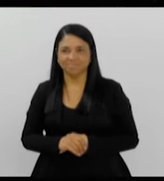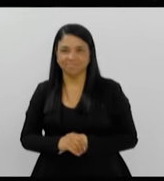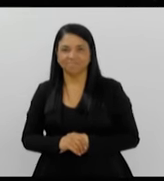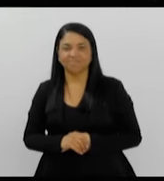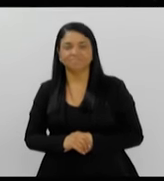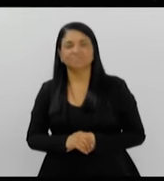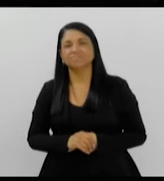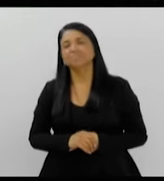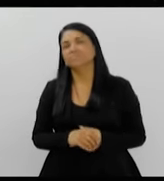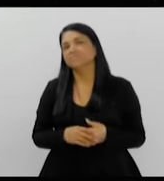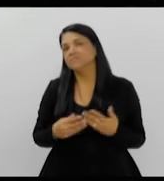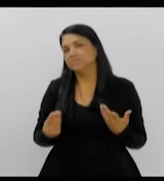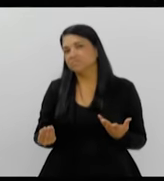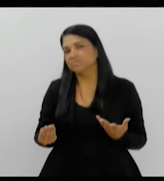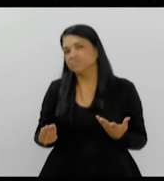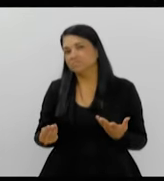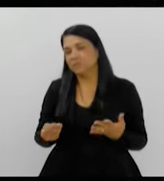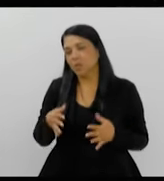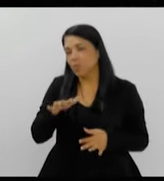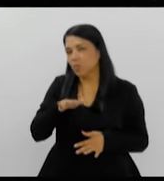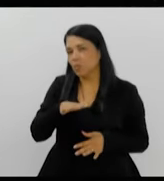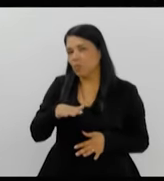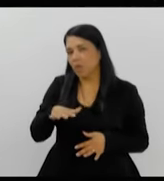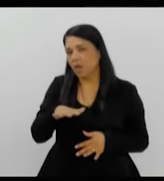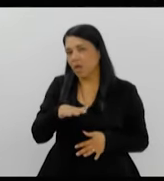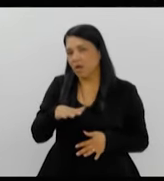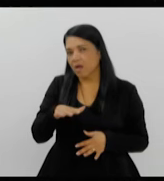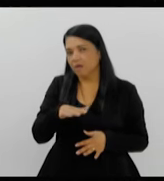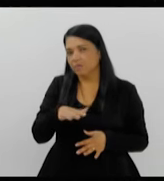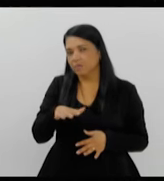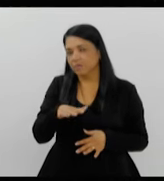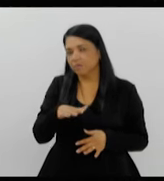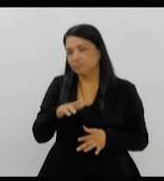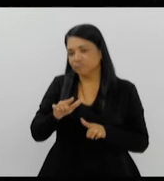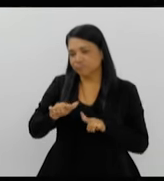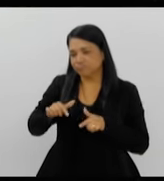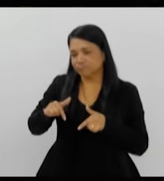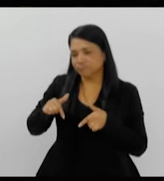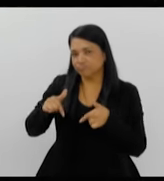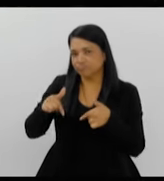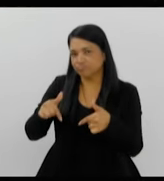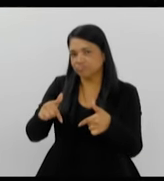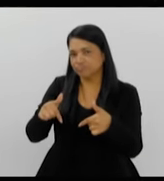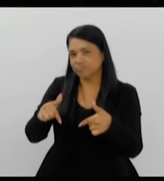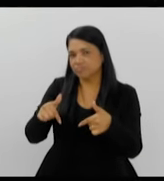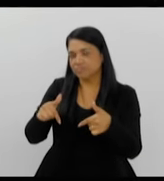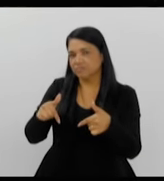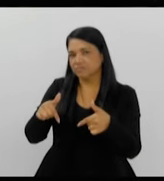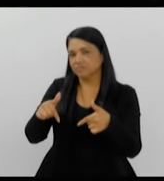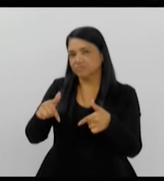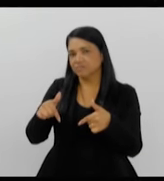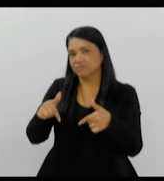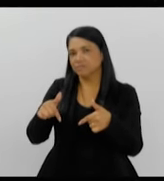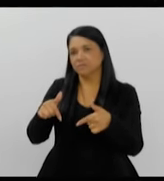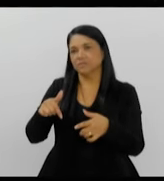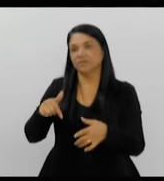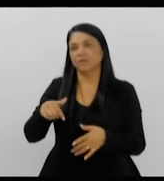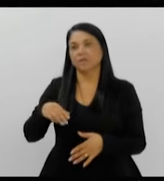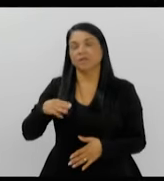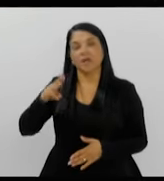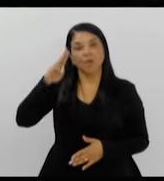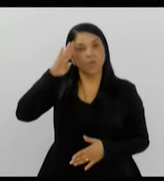então é no âmbito dessas medidas e da Guarda